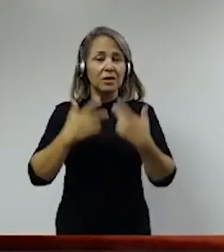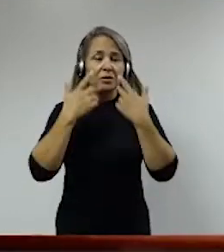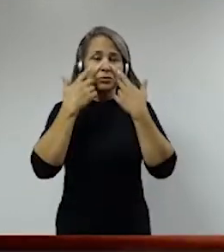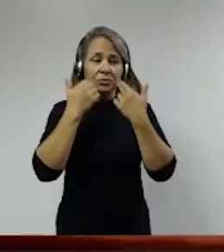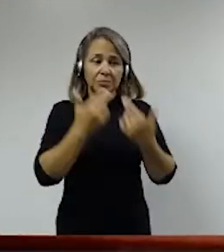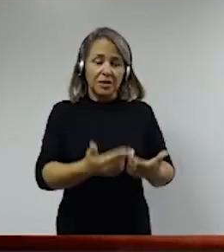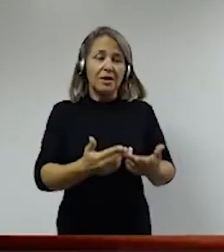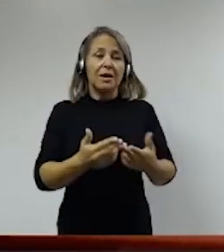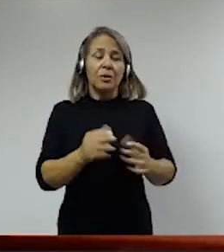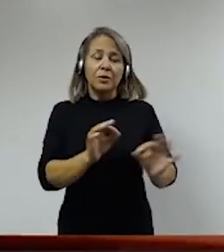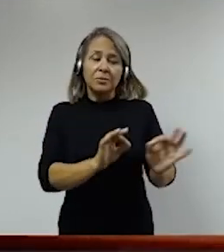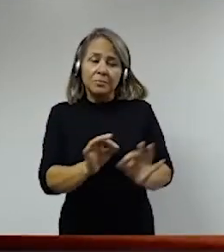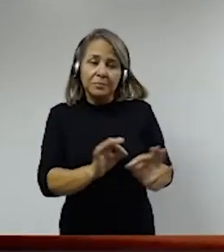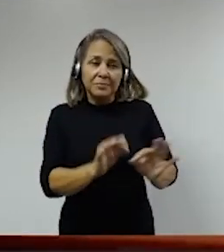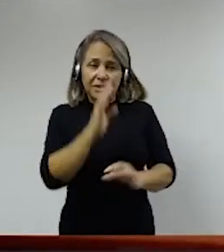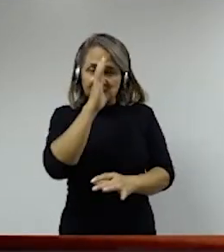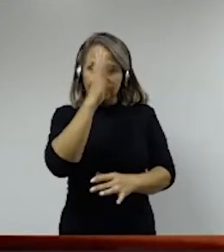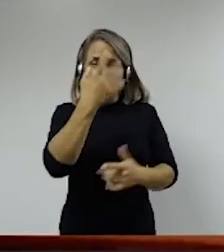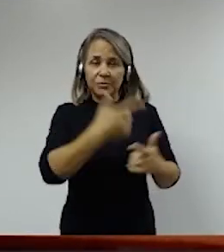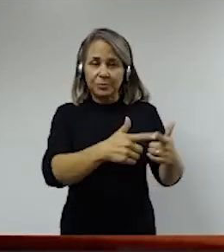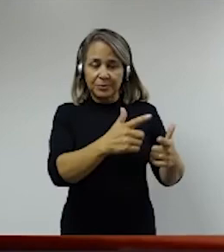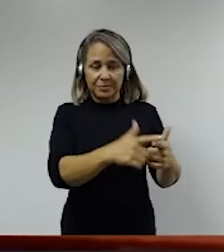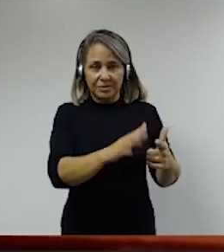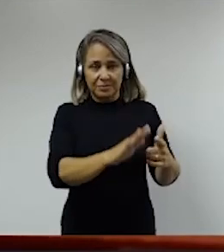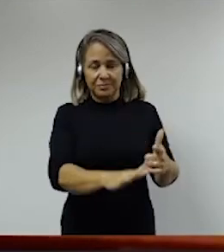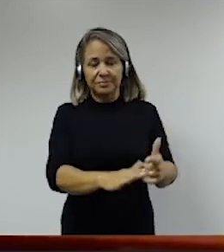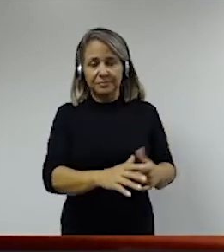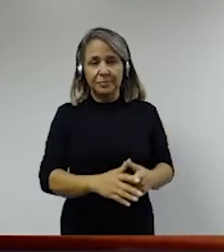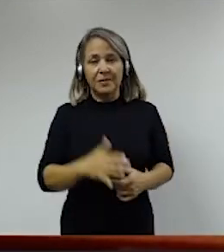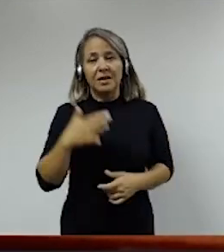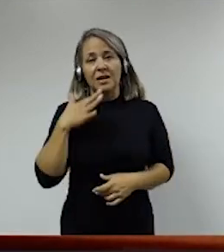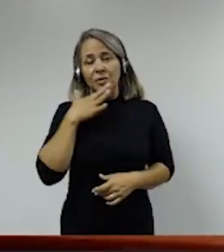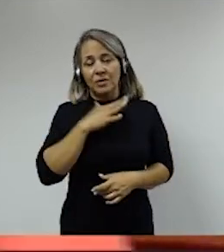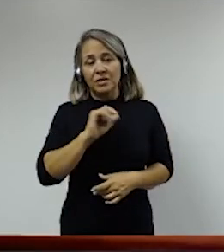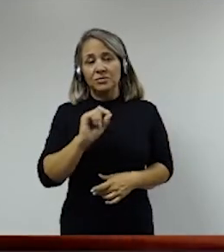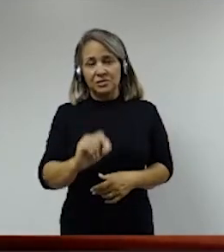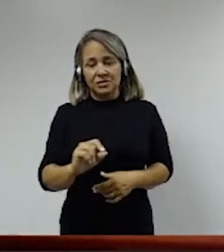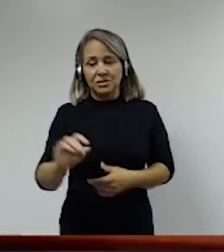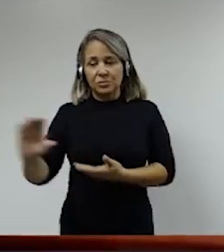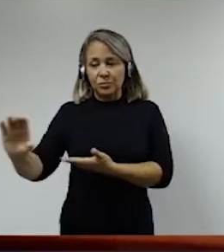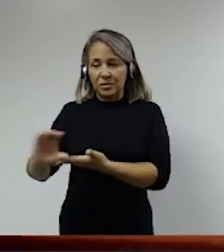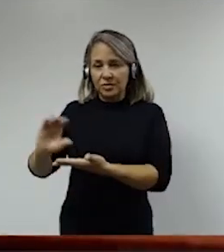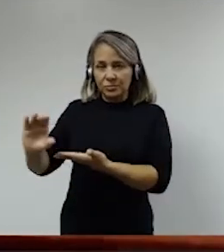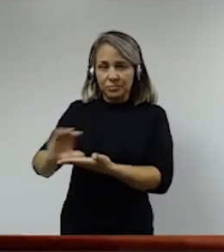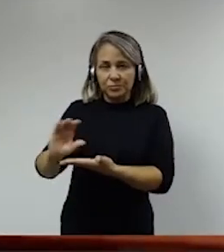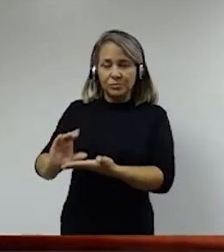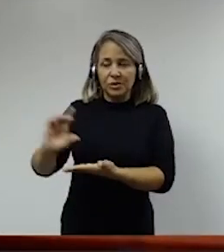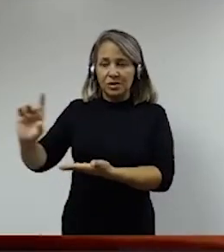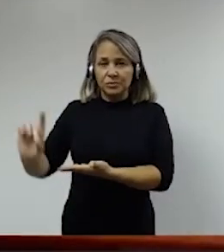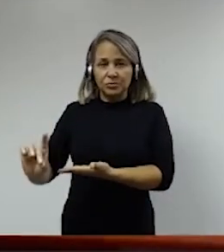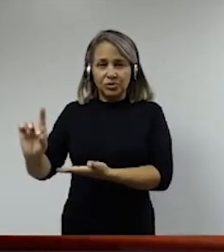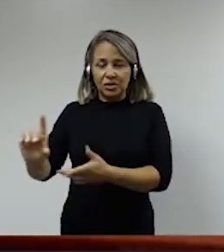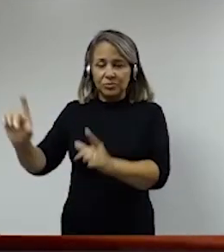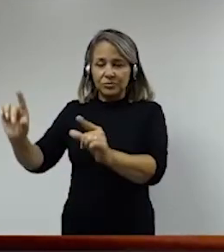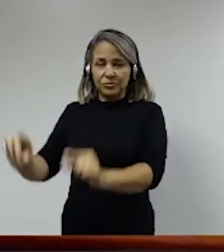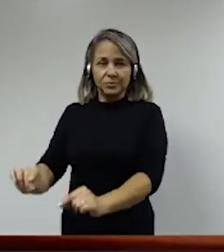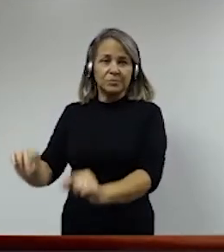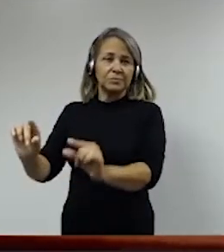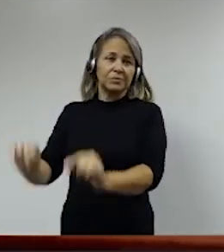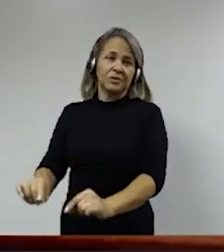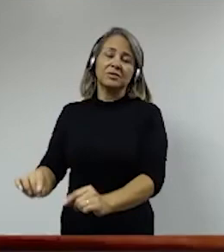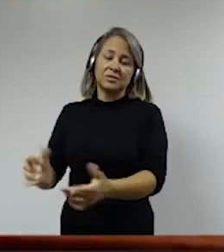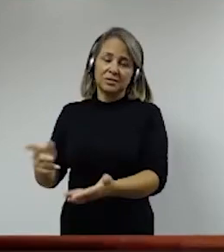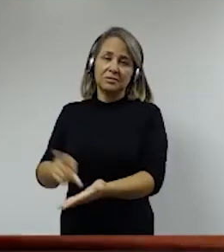Enfim, acho que as arrecadações de direitos foram reduzidas absurdamente.